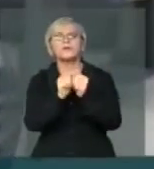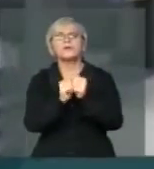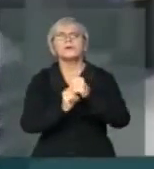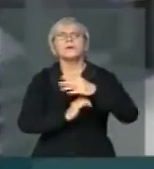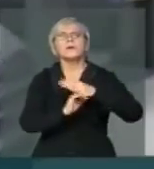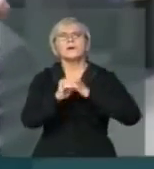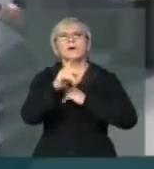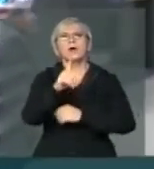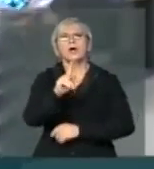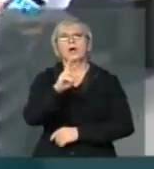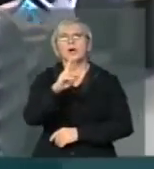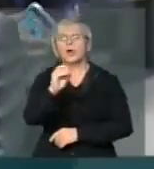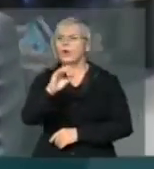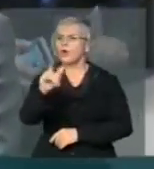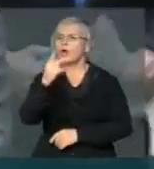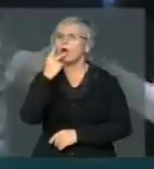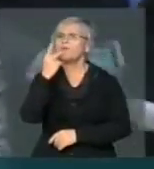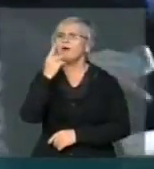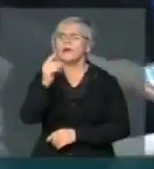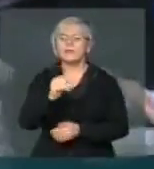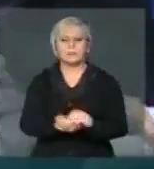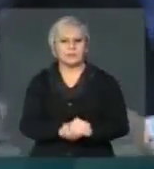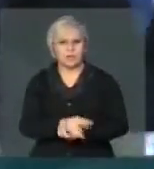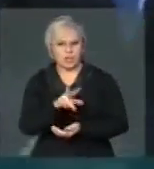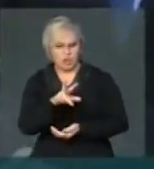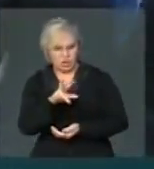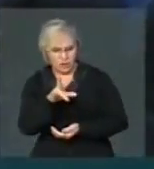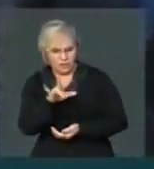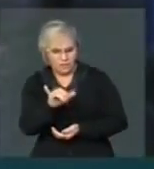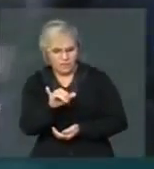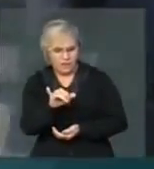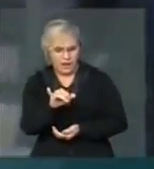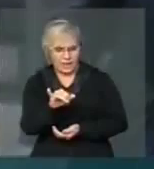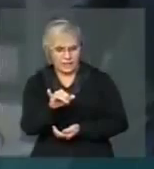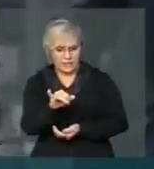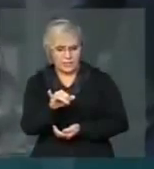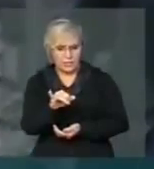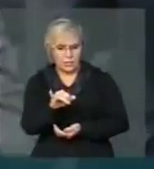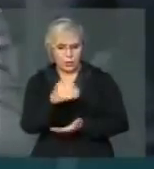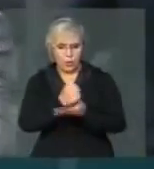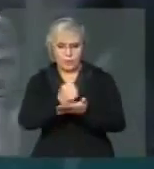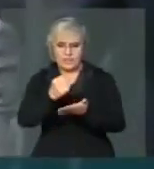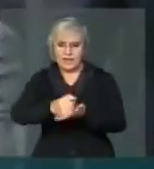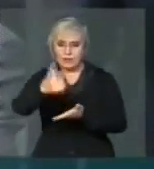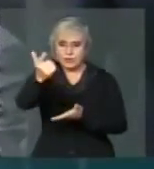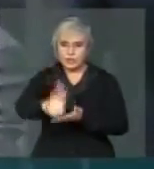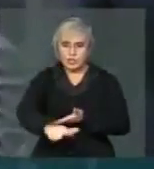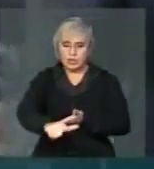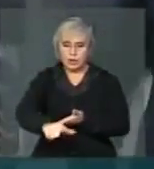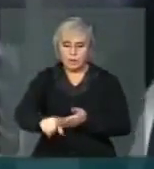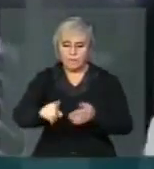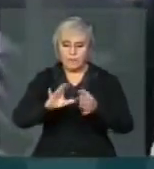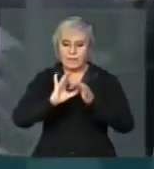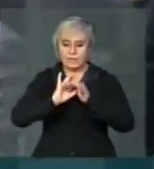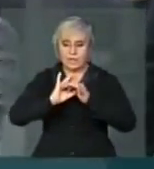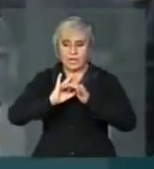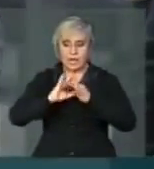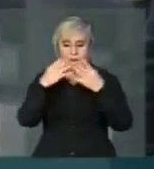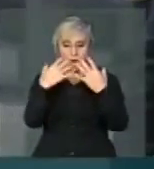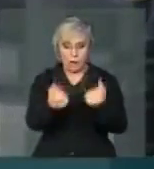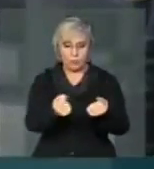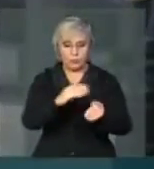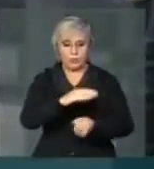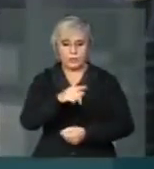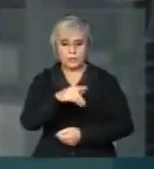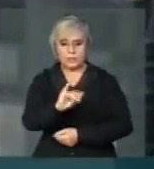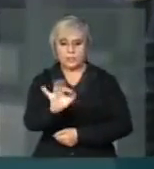outros deputados, dizendo isso, vai se renovar sem aprovação da CPI. E o presidente da casa, dizendo que não tem nada a ver, vai